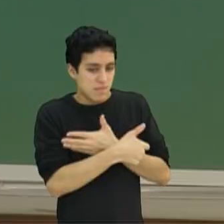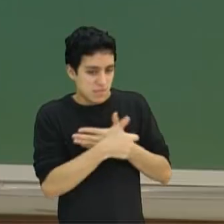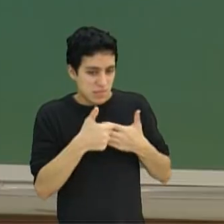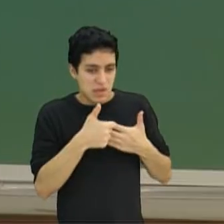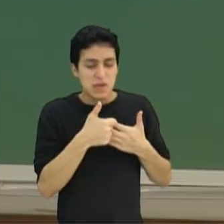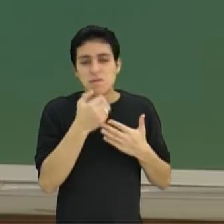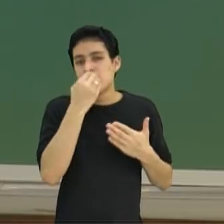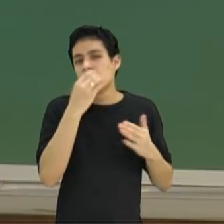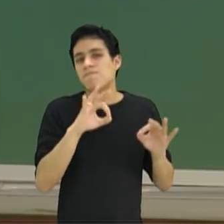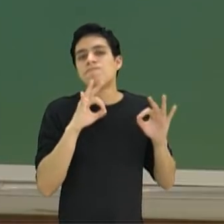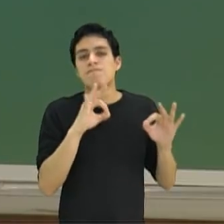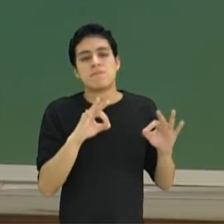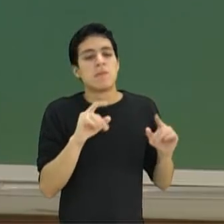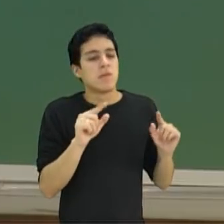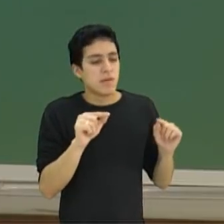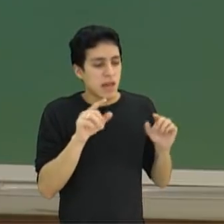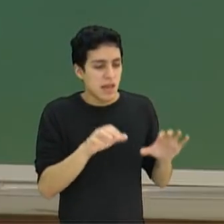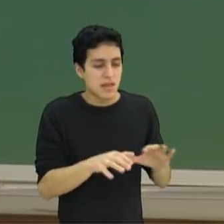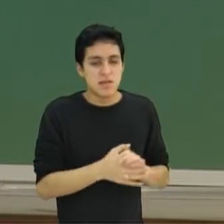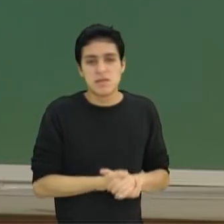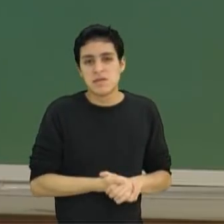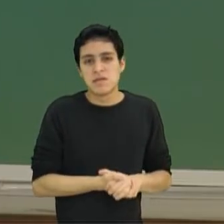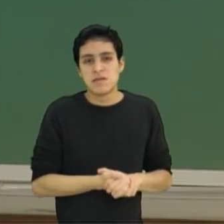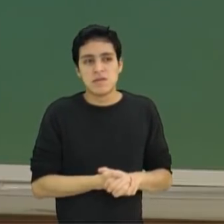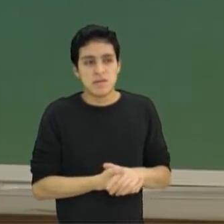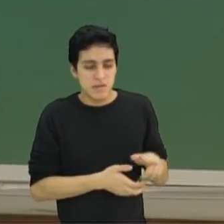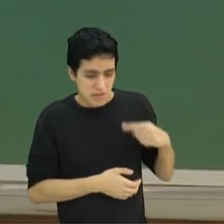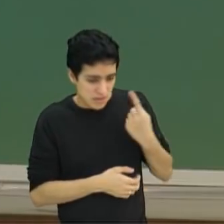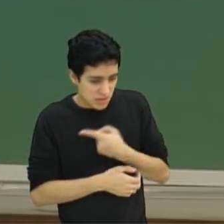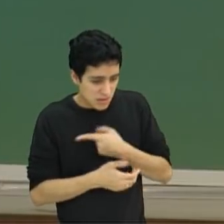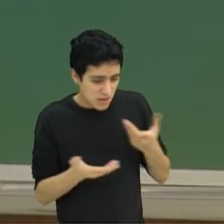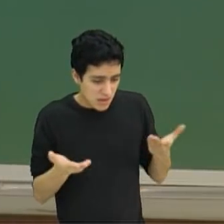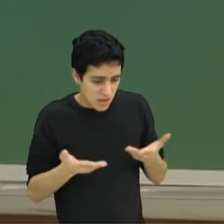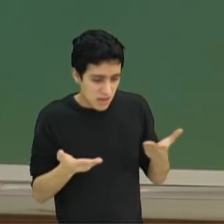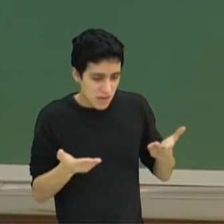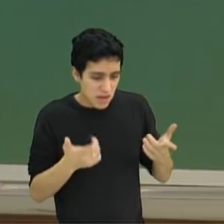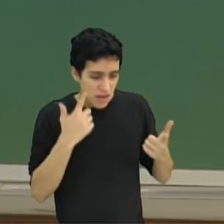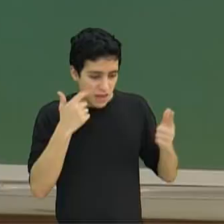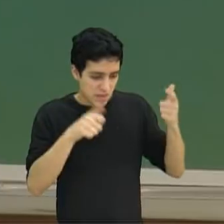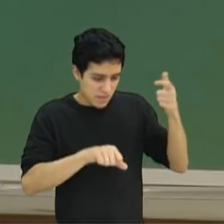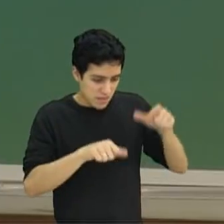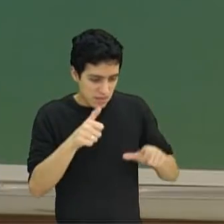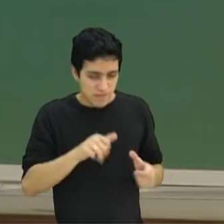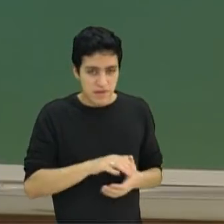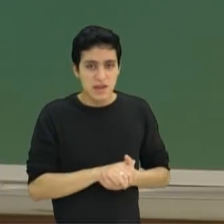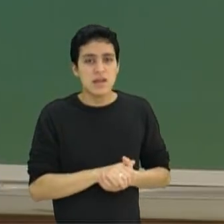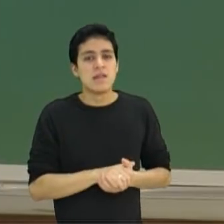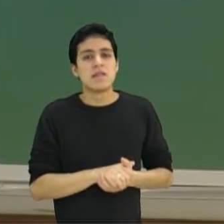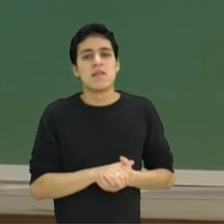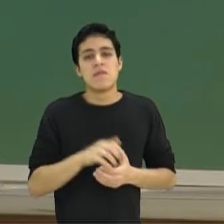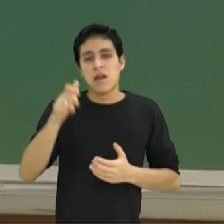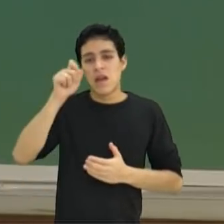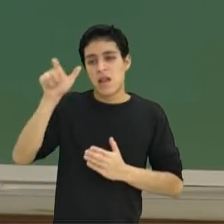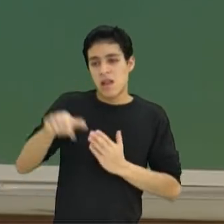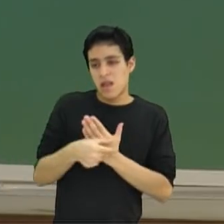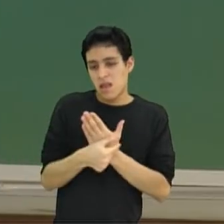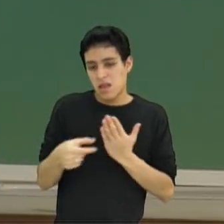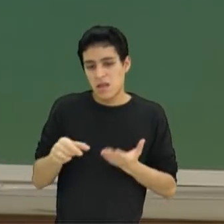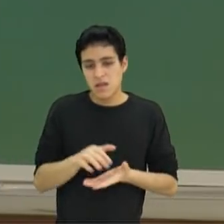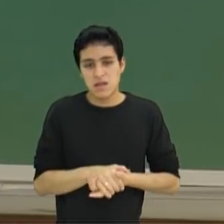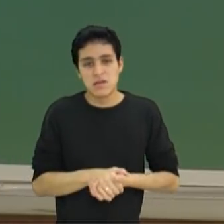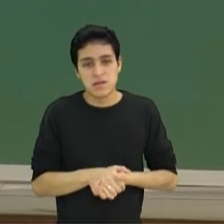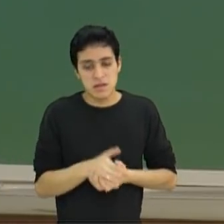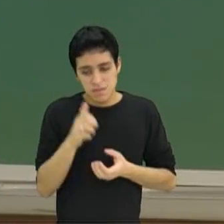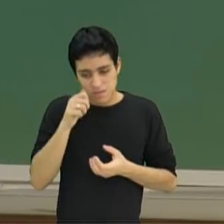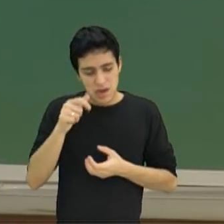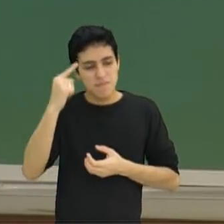o bom mesmo é permanecer assim. Nós temos aqui uma avaliação da autora, onde ela